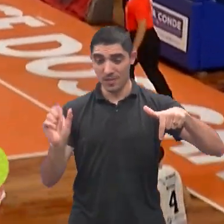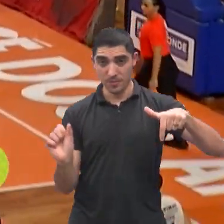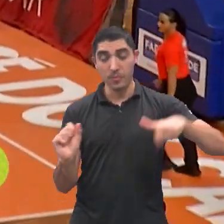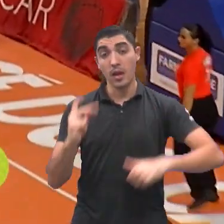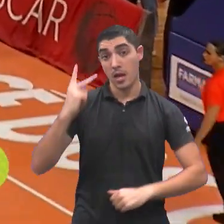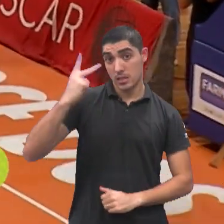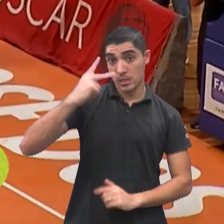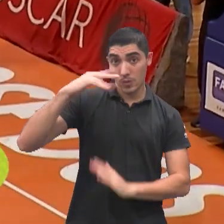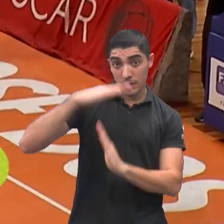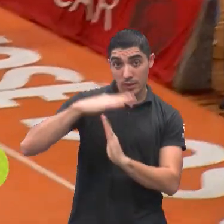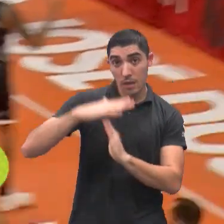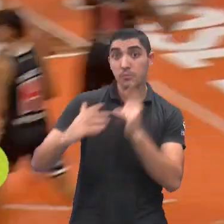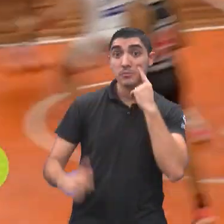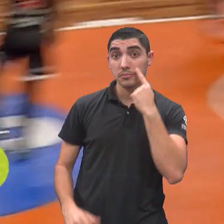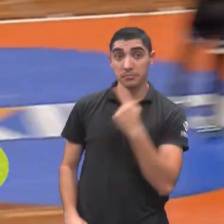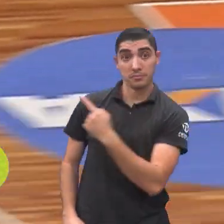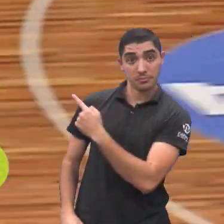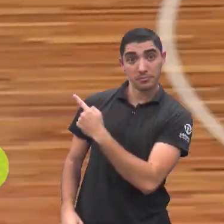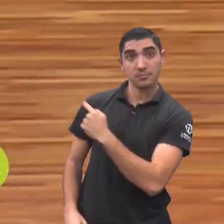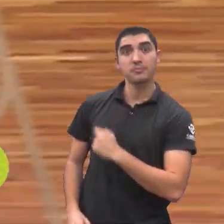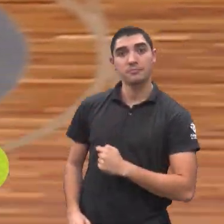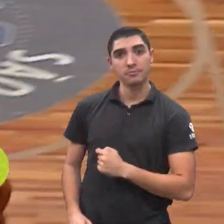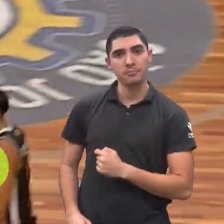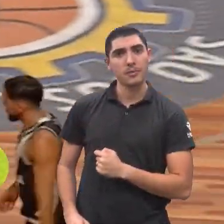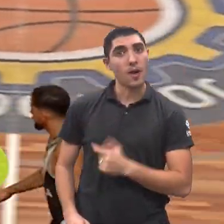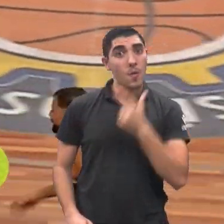começou com essa cesta de 3 do Martim.